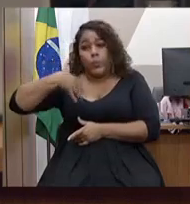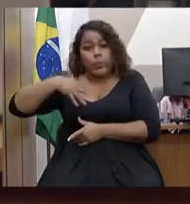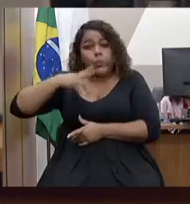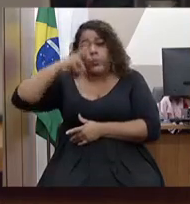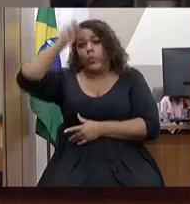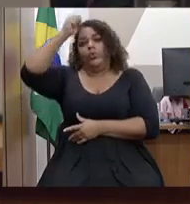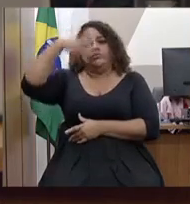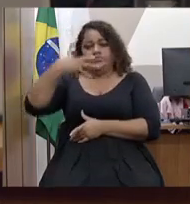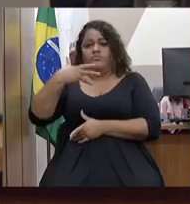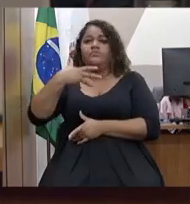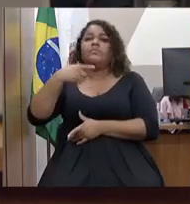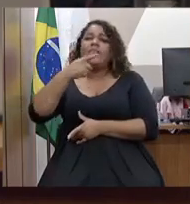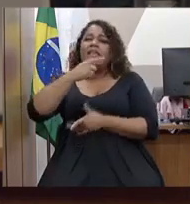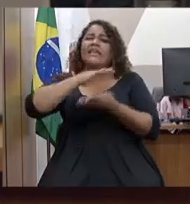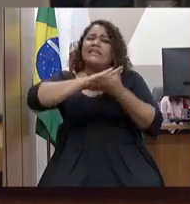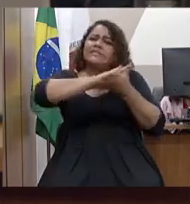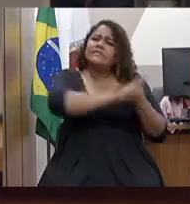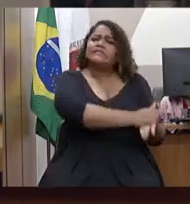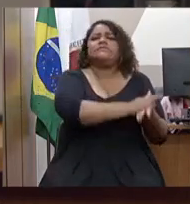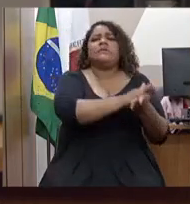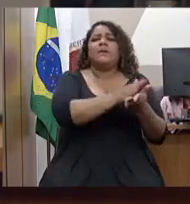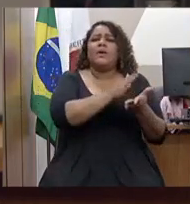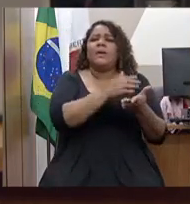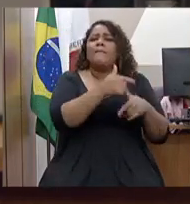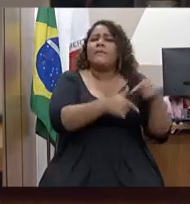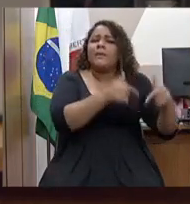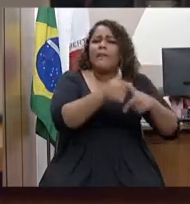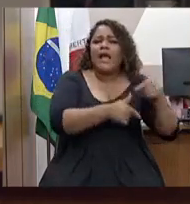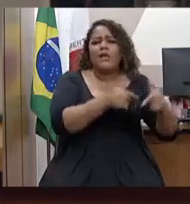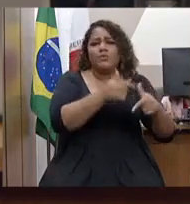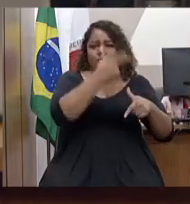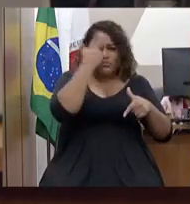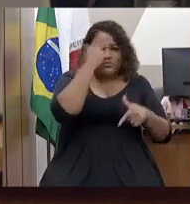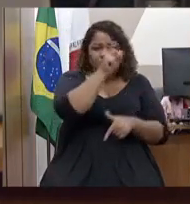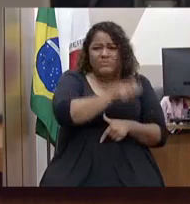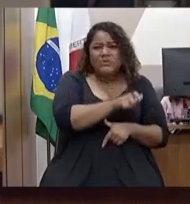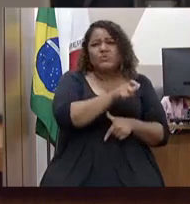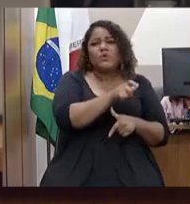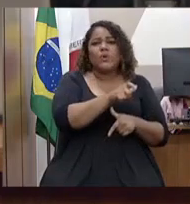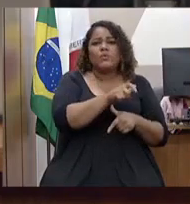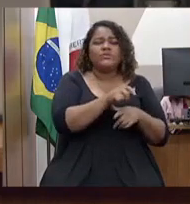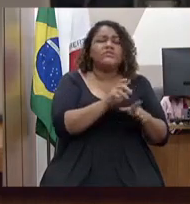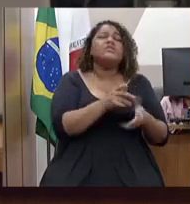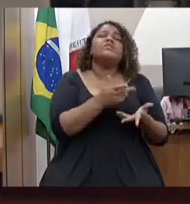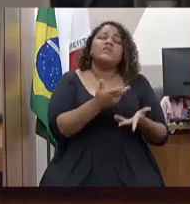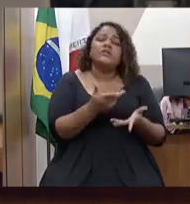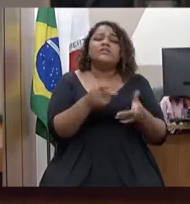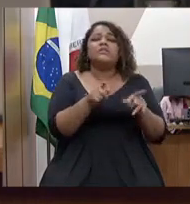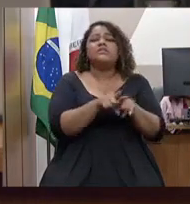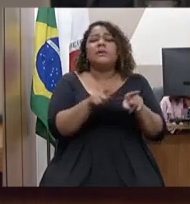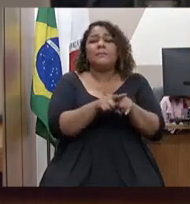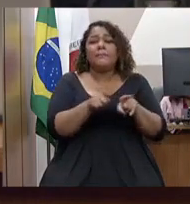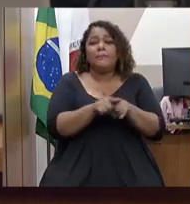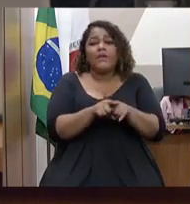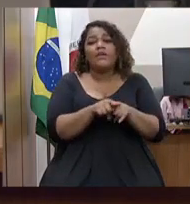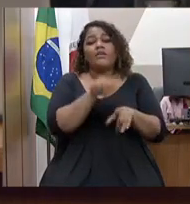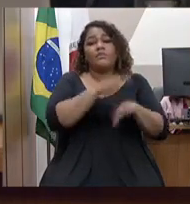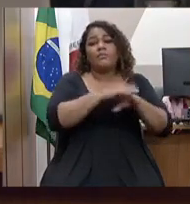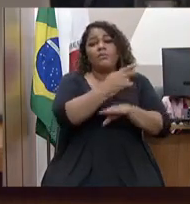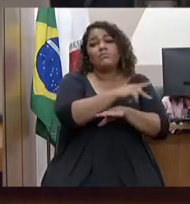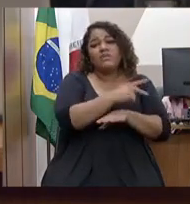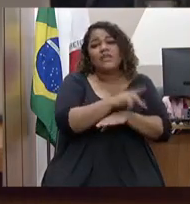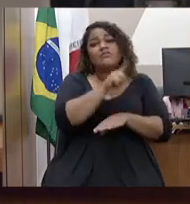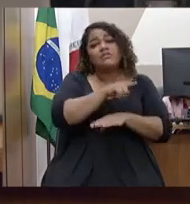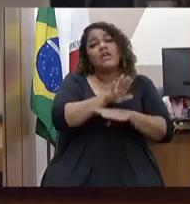obra e muito pouco as grandes empresas colaboram socialmente né para o estado para o município